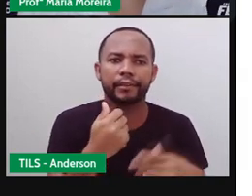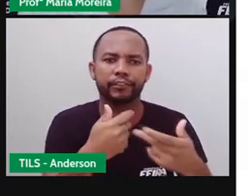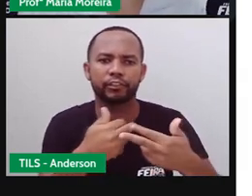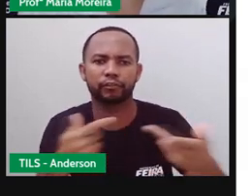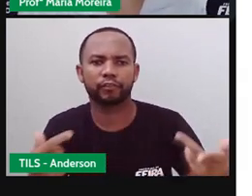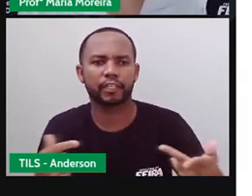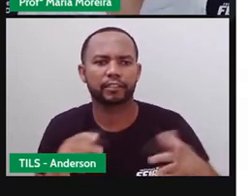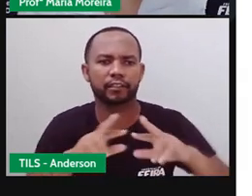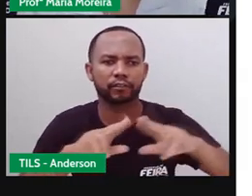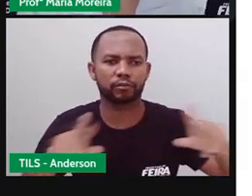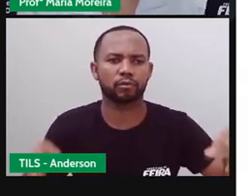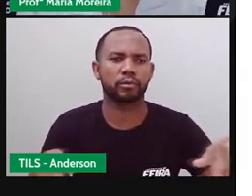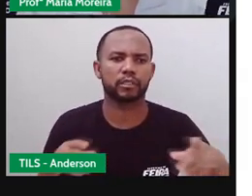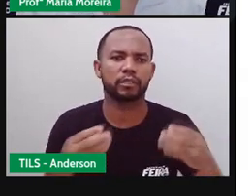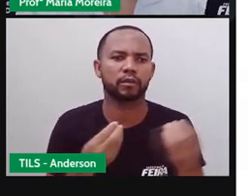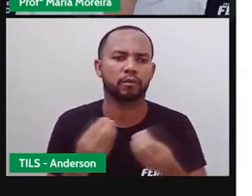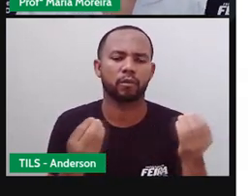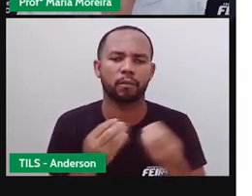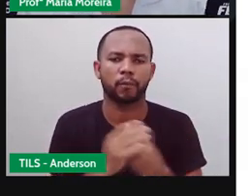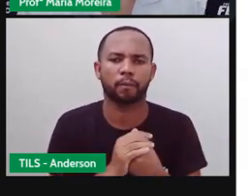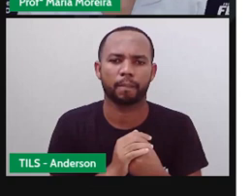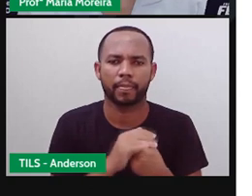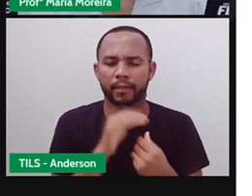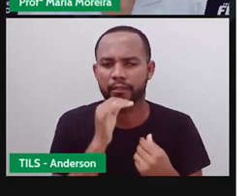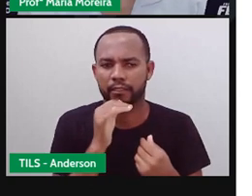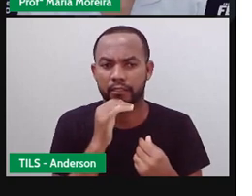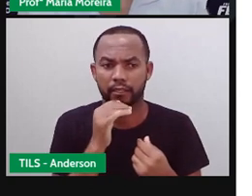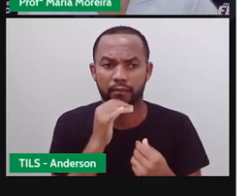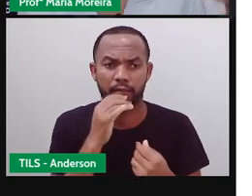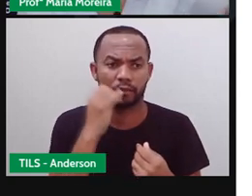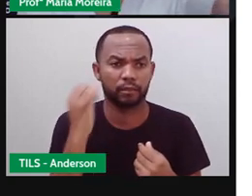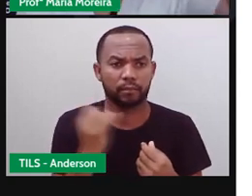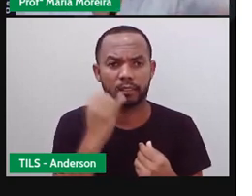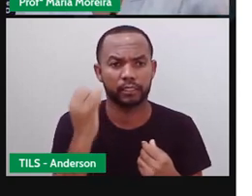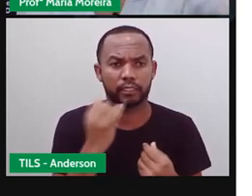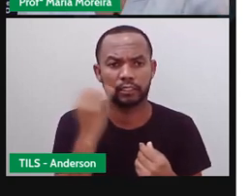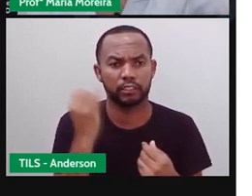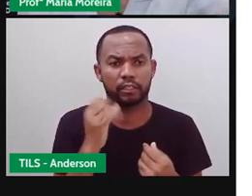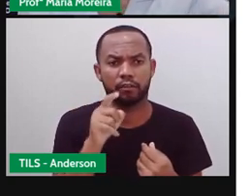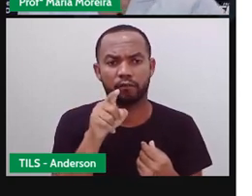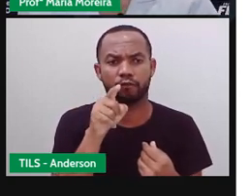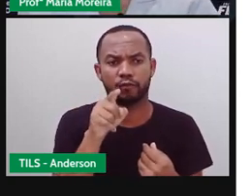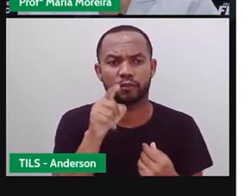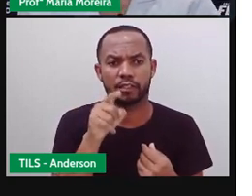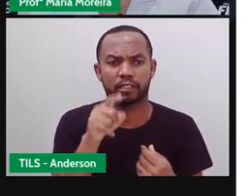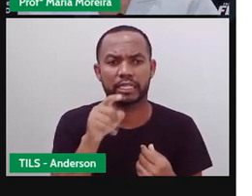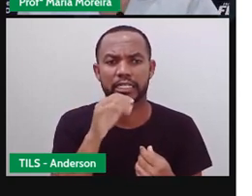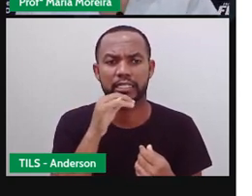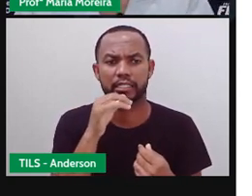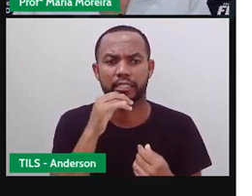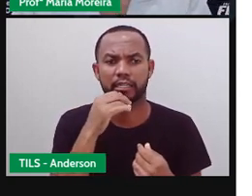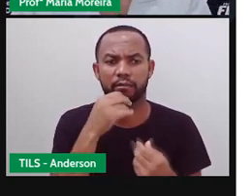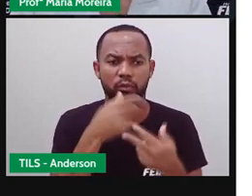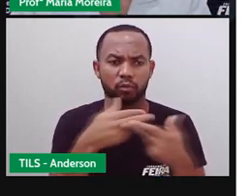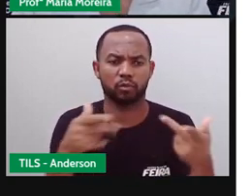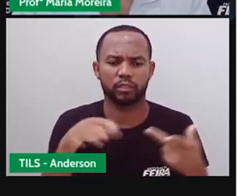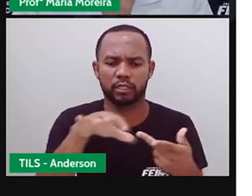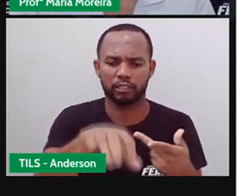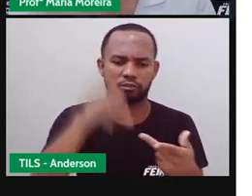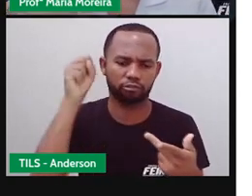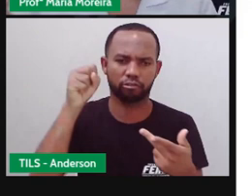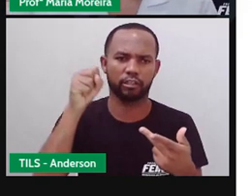precisado hoje outros e para se alimentar mas é complexa Porque a partir do momento que você tira uma dessas coisas você